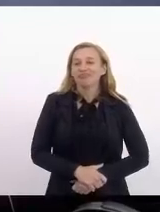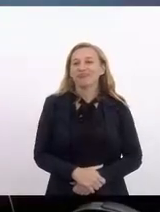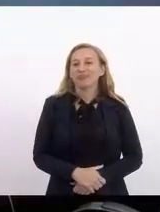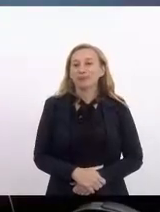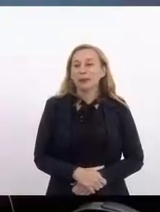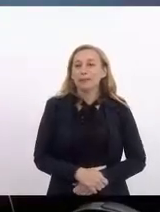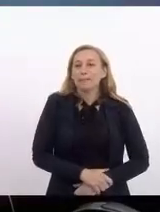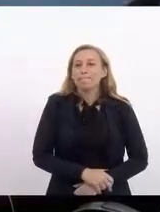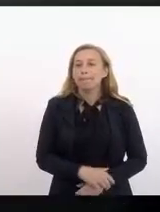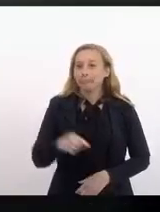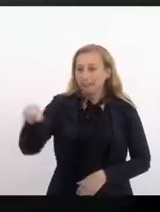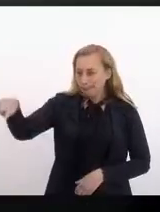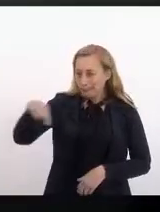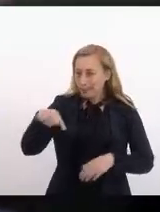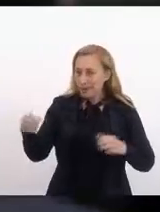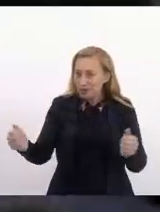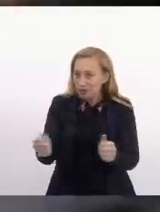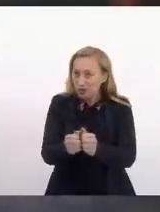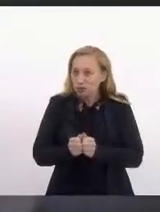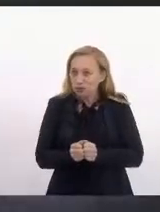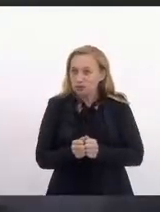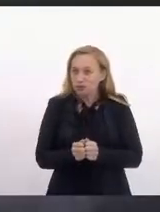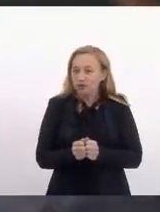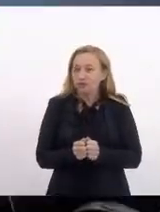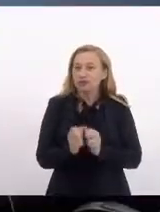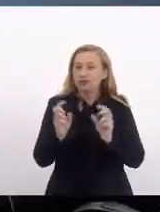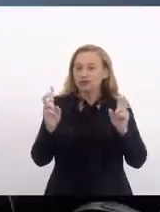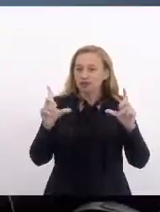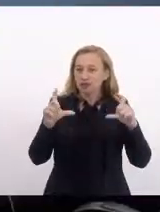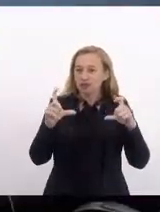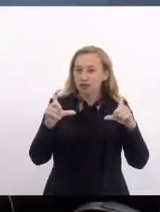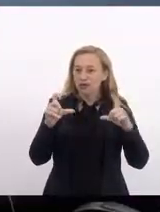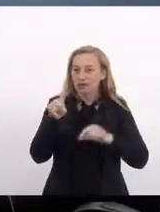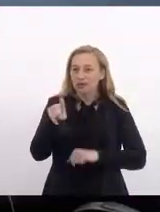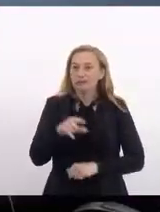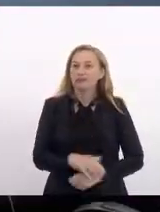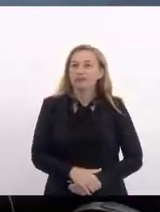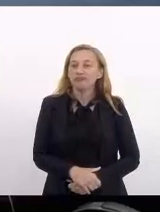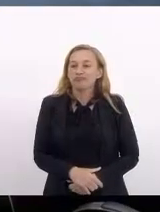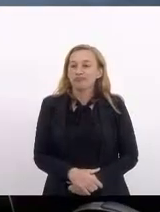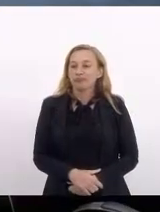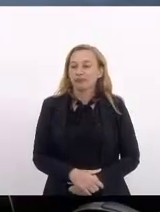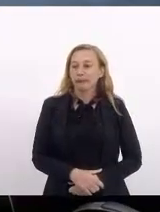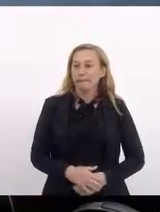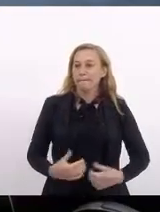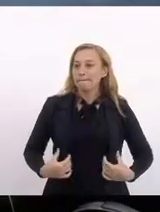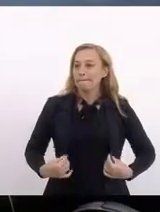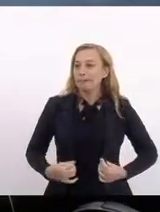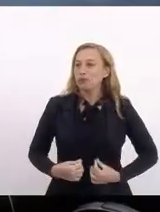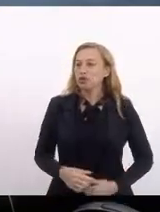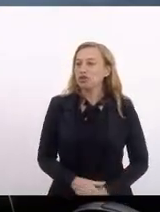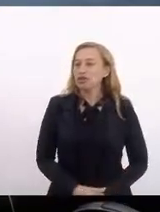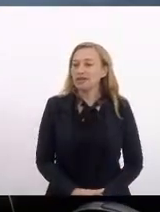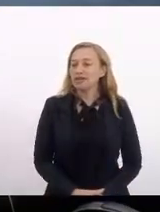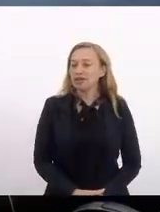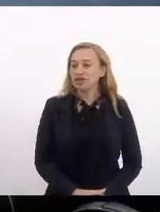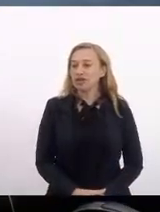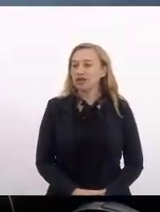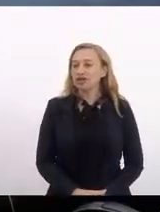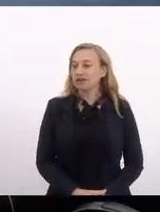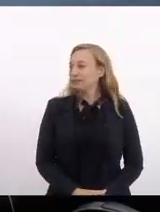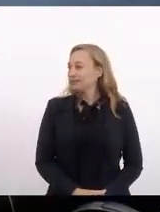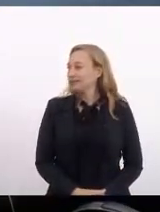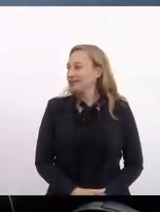fica aqui quem quiser vir aqui para aqui e a gente vai perfilar aqui também tu vem para cá vem para cá concordo